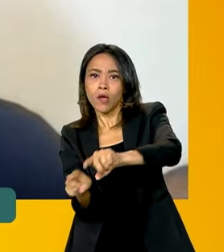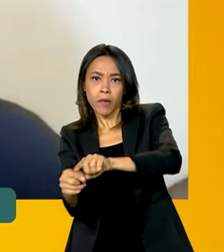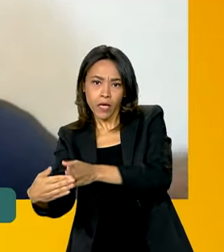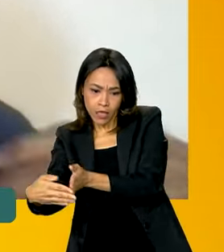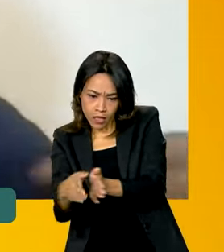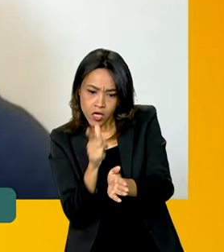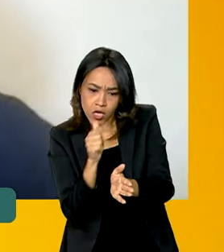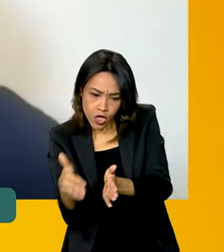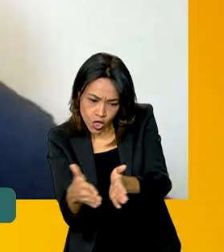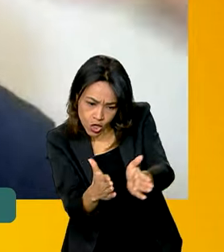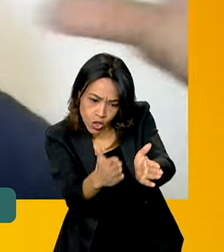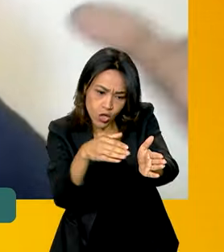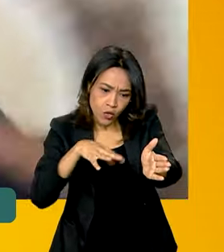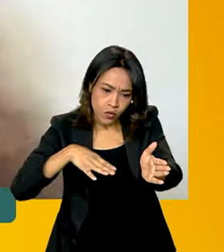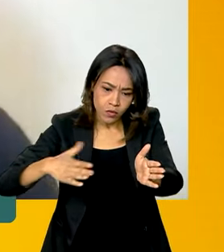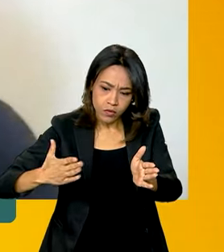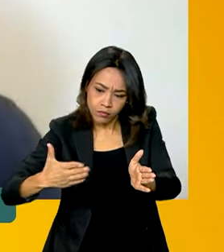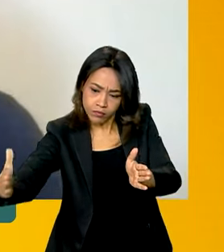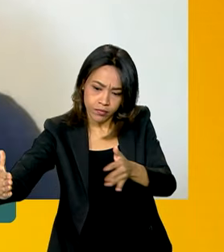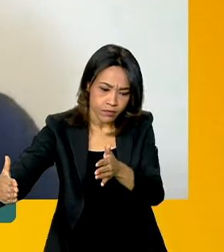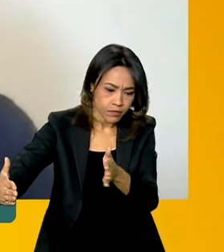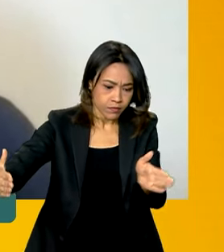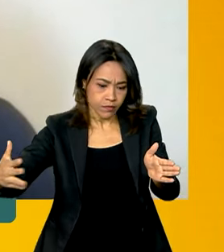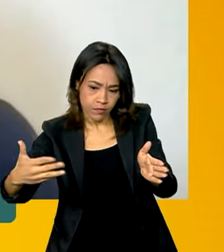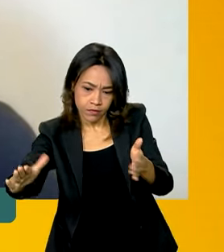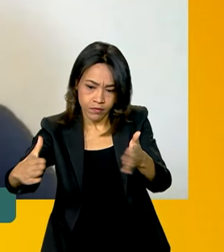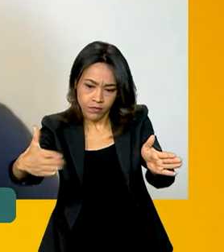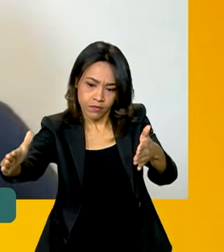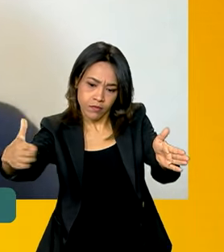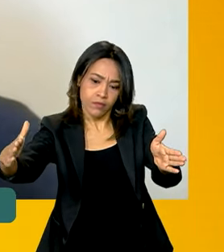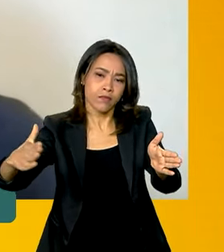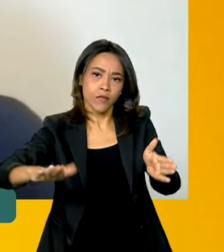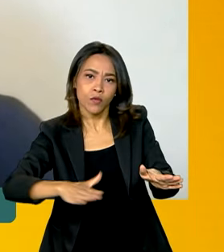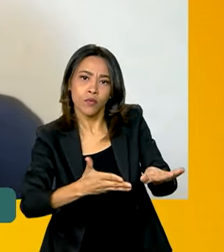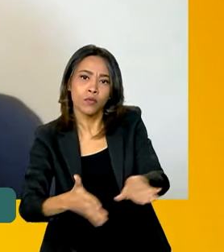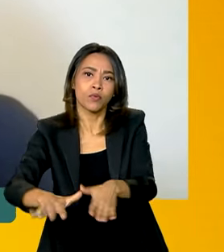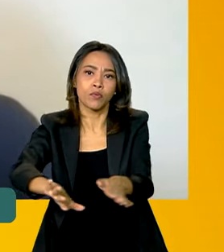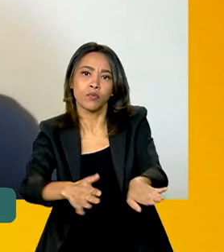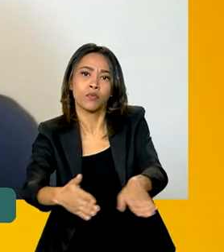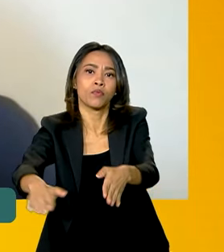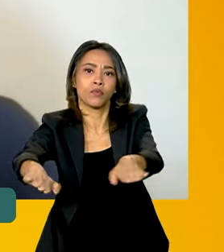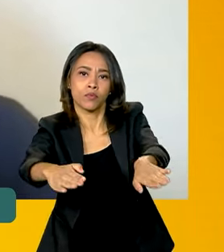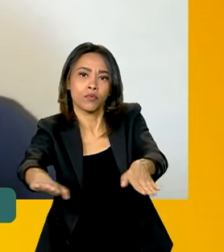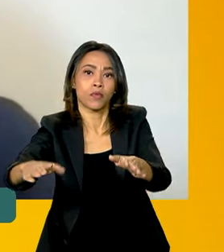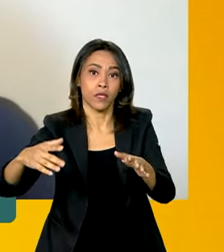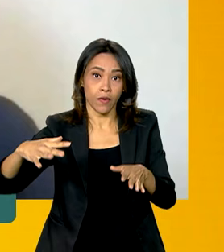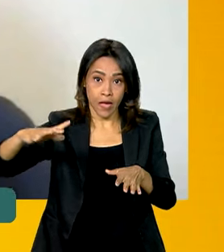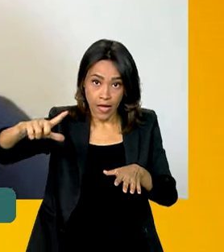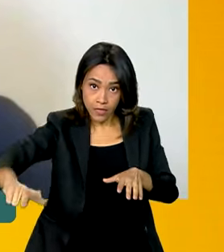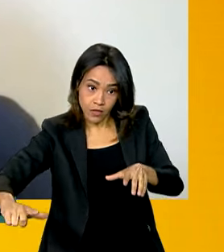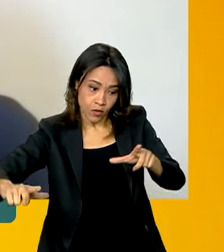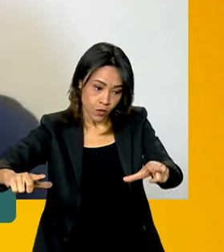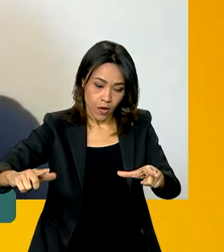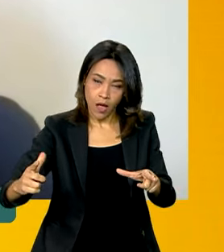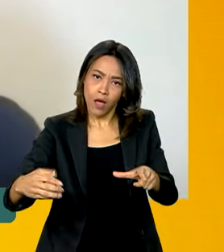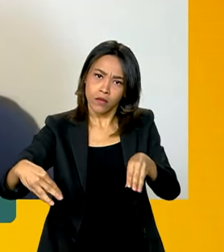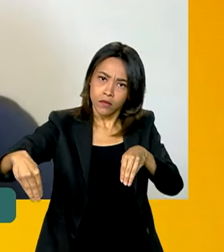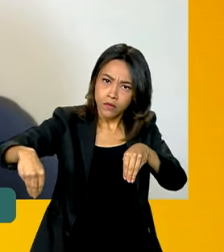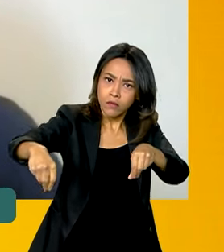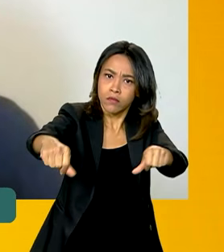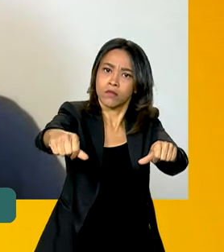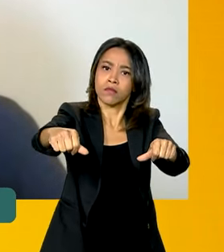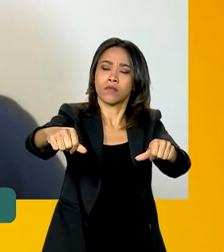e estuários, até onde você sente a influência da maré. Então, esses terrenos, além de